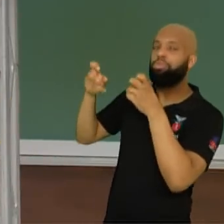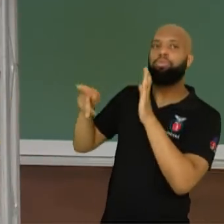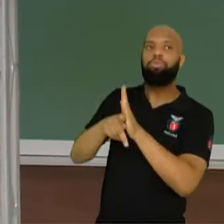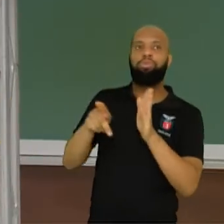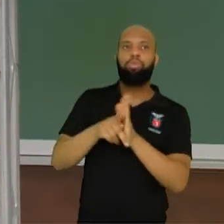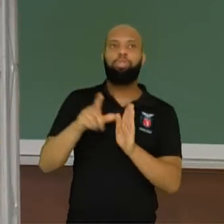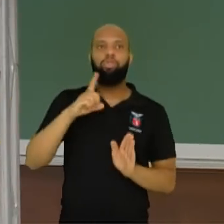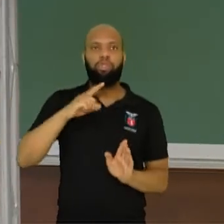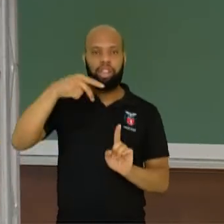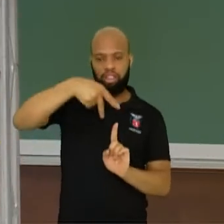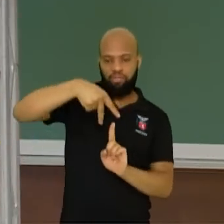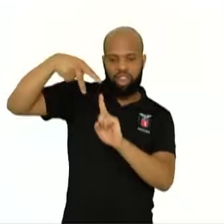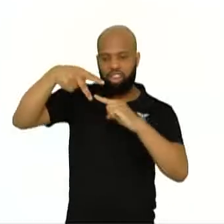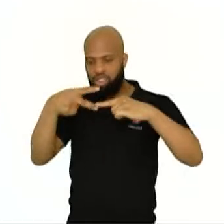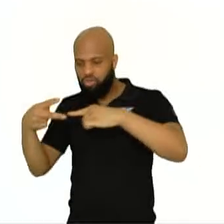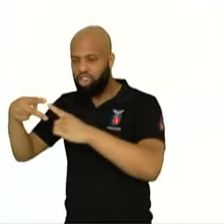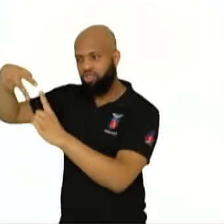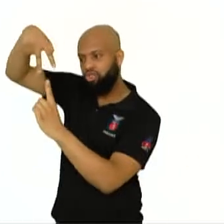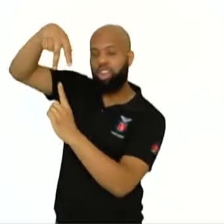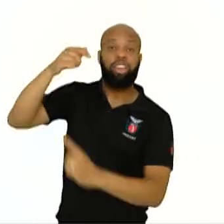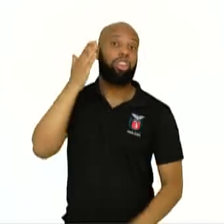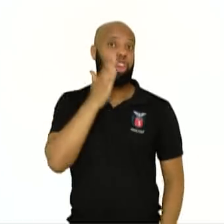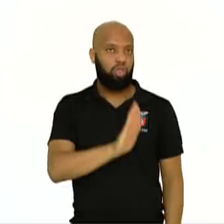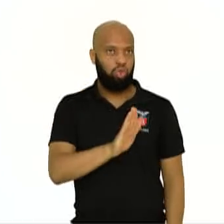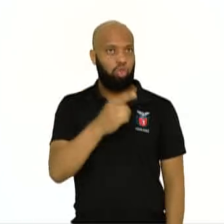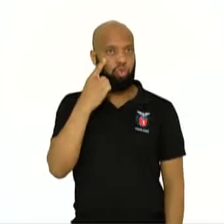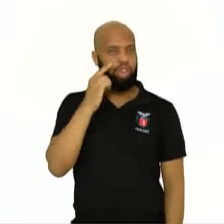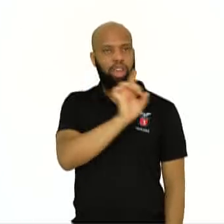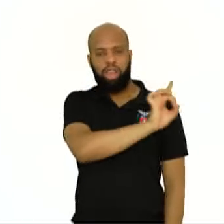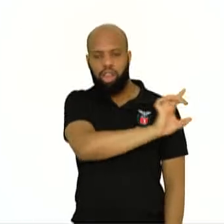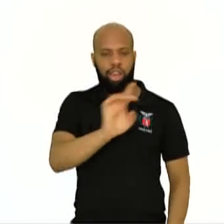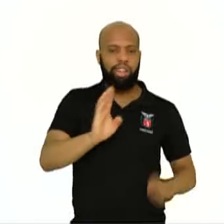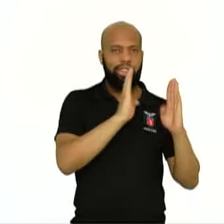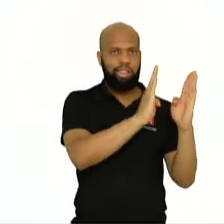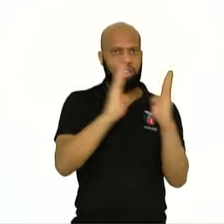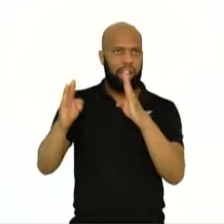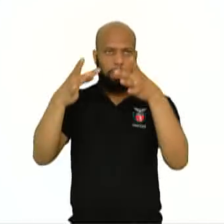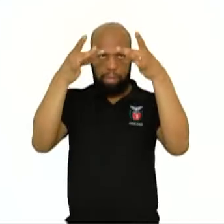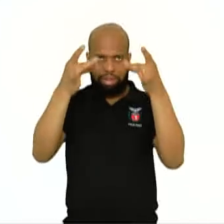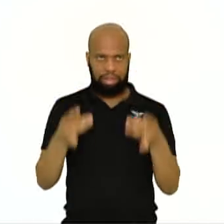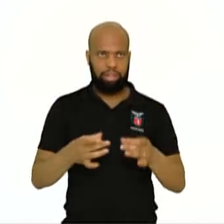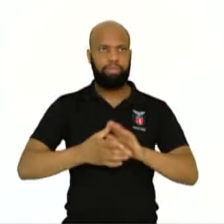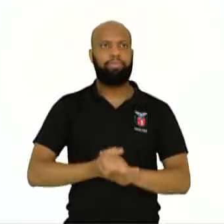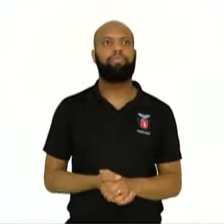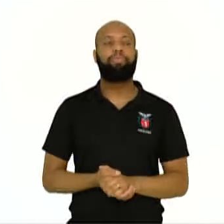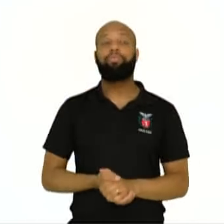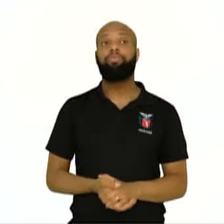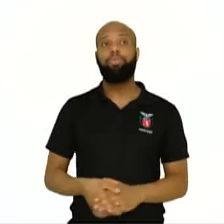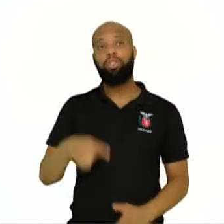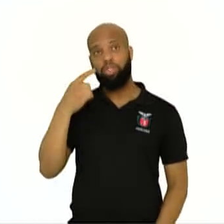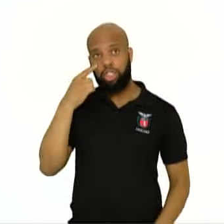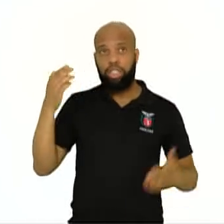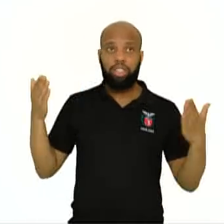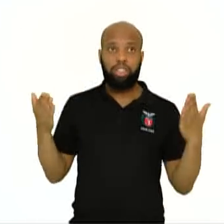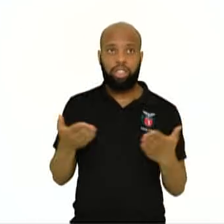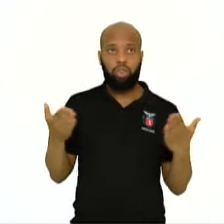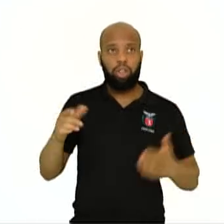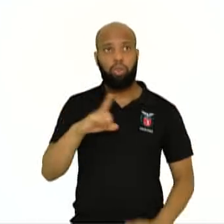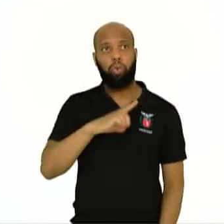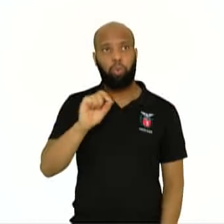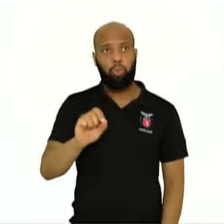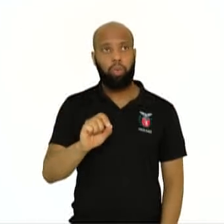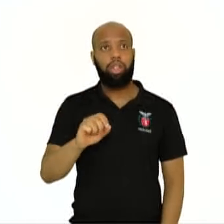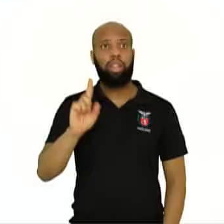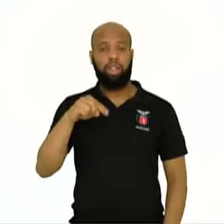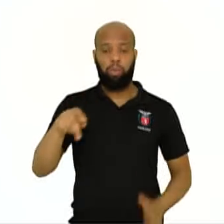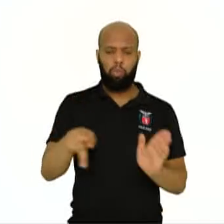nos rios, nos lagos e nos oceanos, a energia luminosa vai bater no processo. Vamos para a nossa atividade?